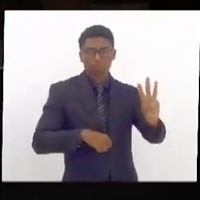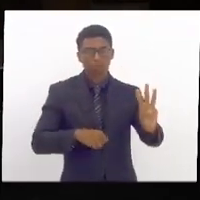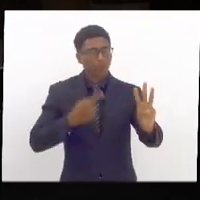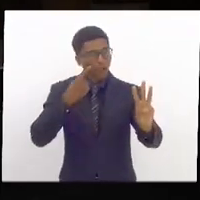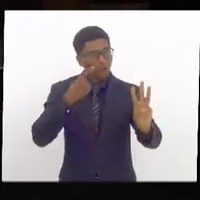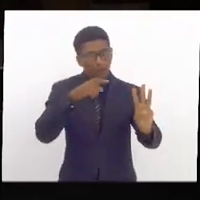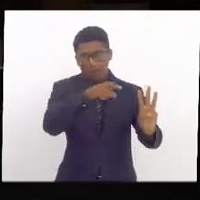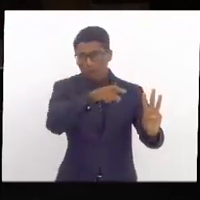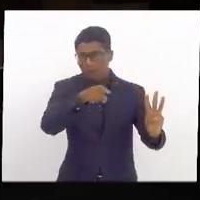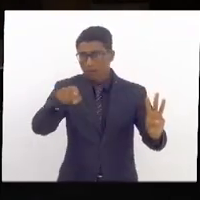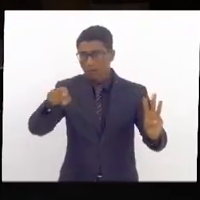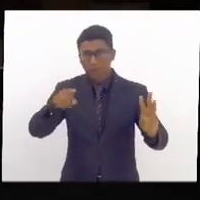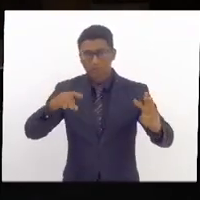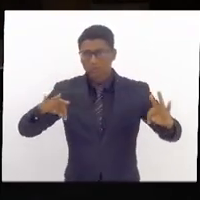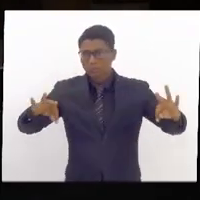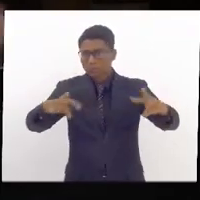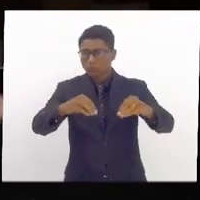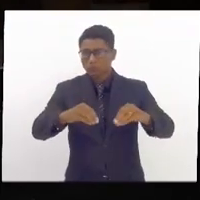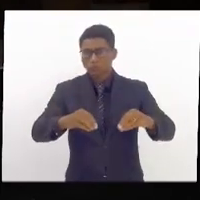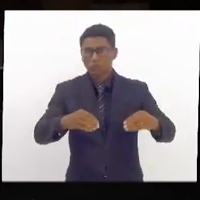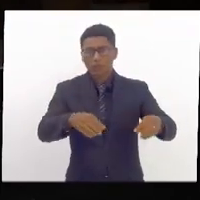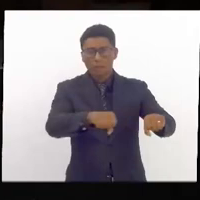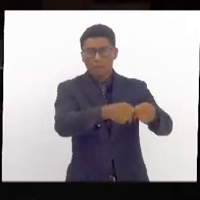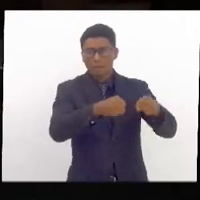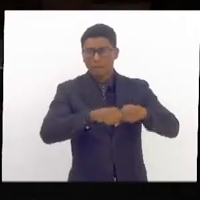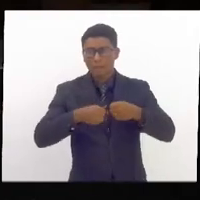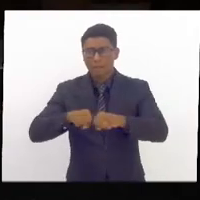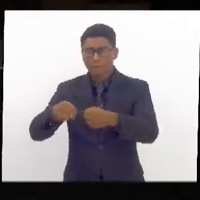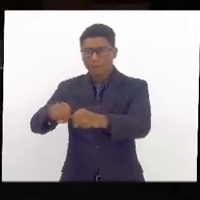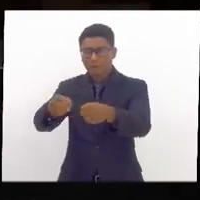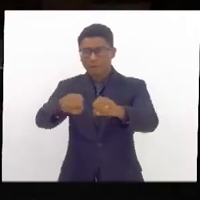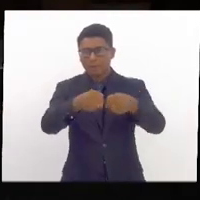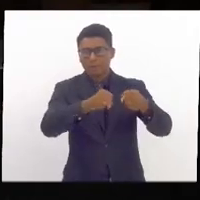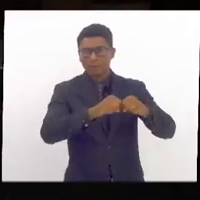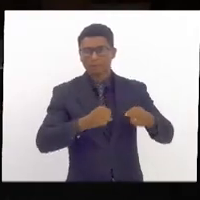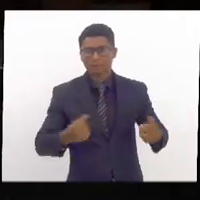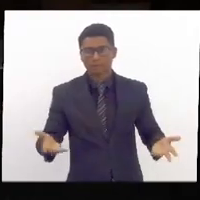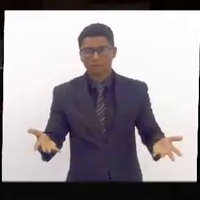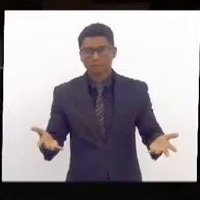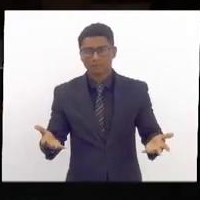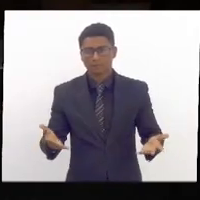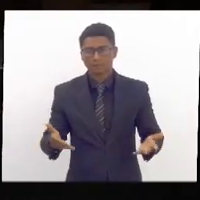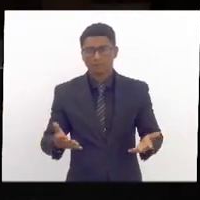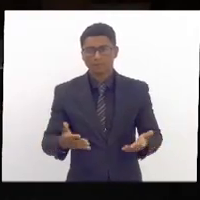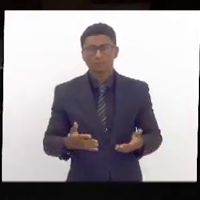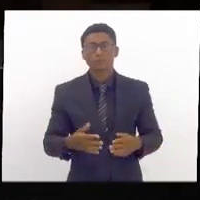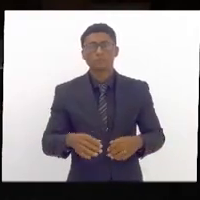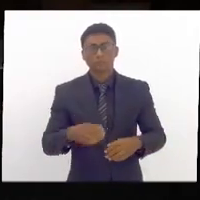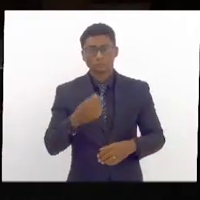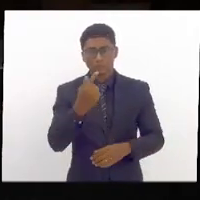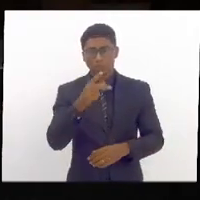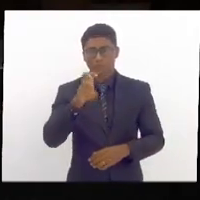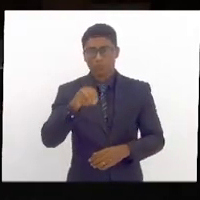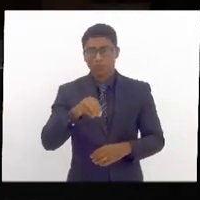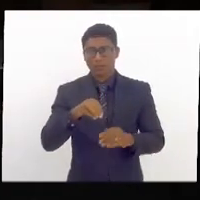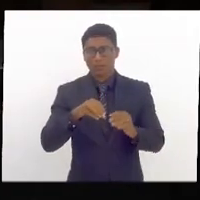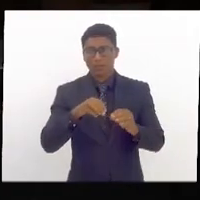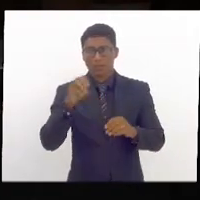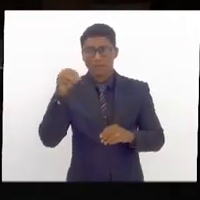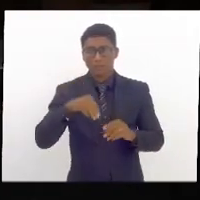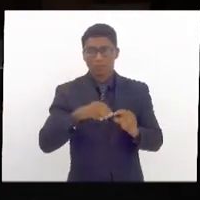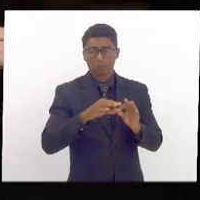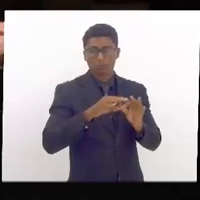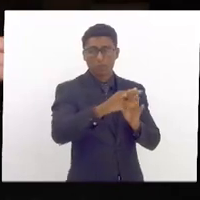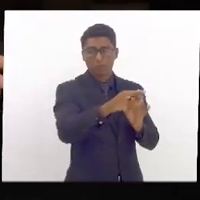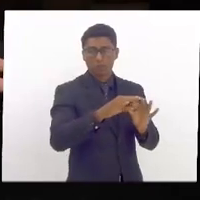Os dormentes estão todos deteriorados, porque não troca dormente. Eles trocam 150 metros de dormente num ramal, aí vai para outro, troca 200